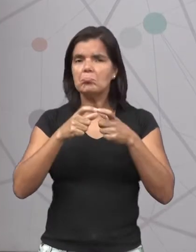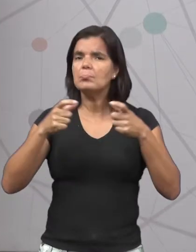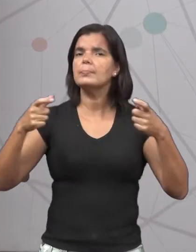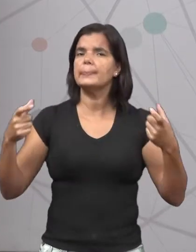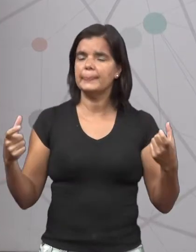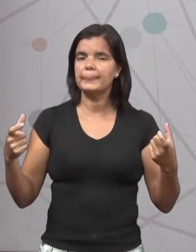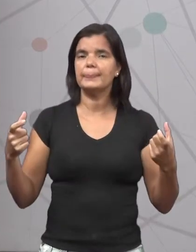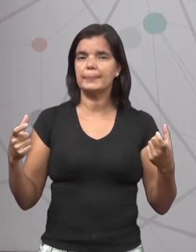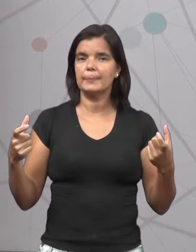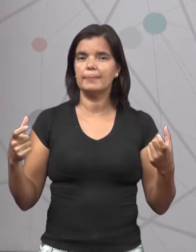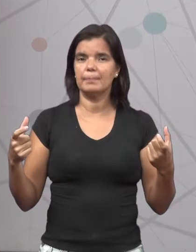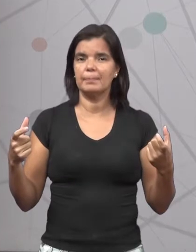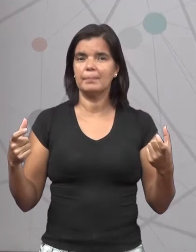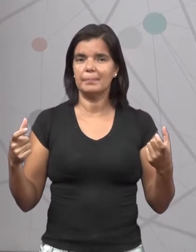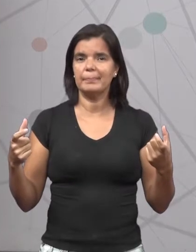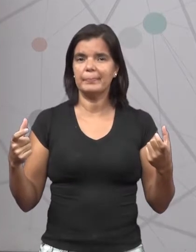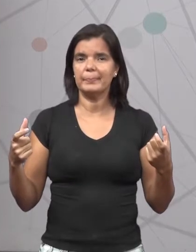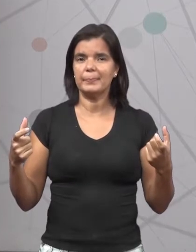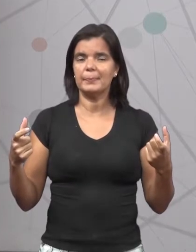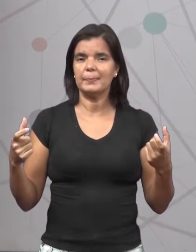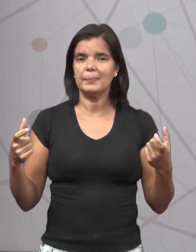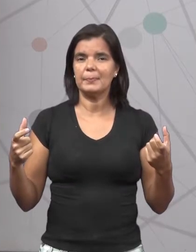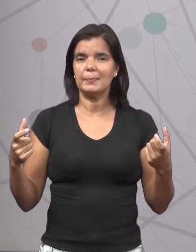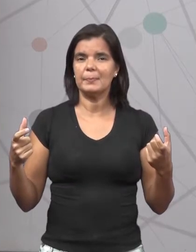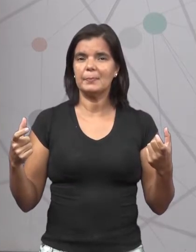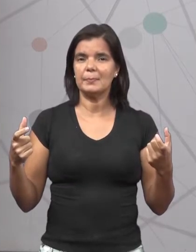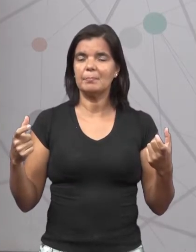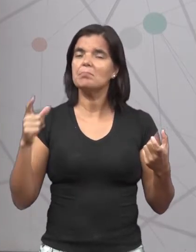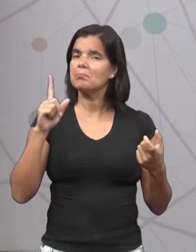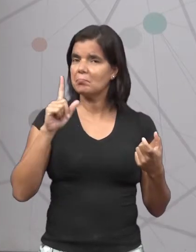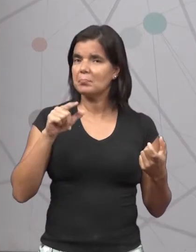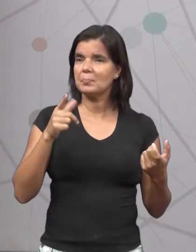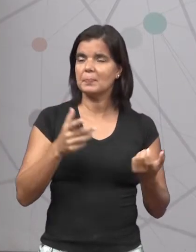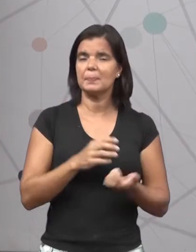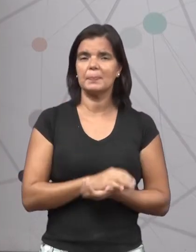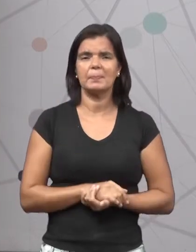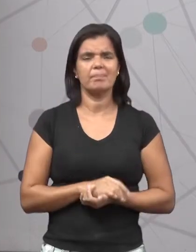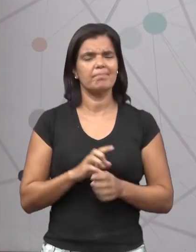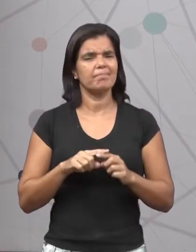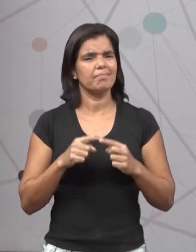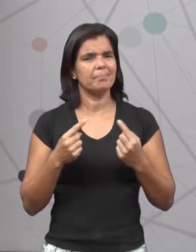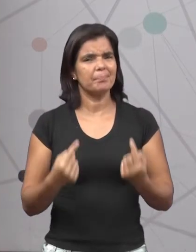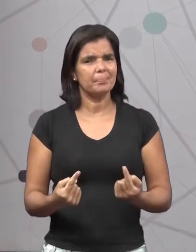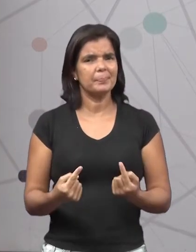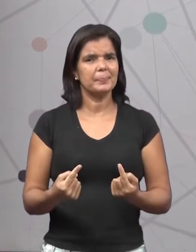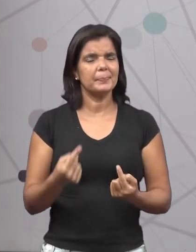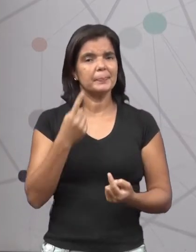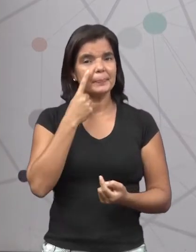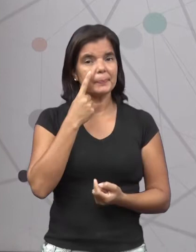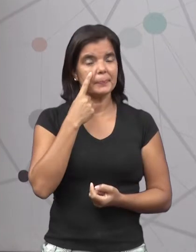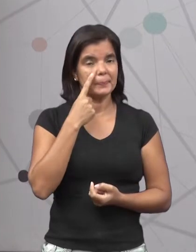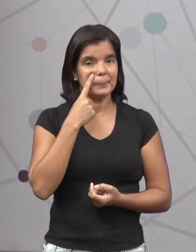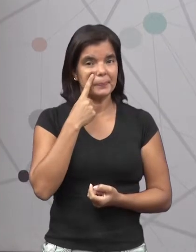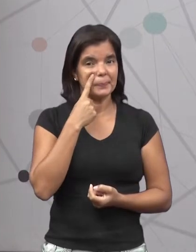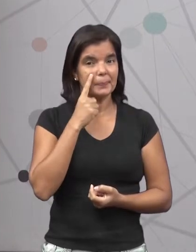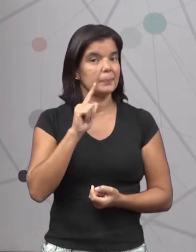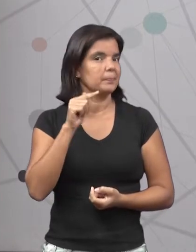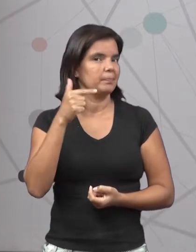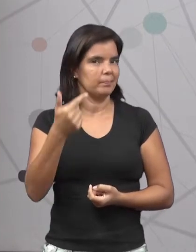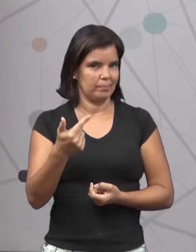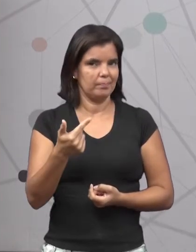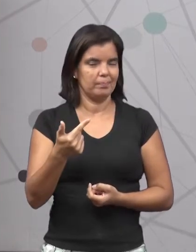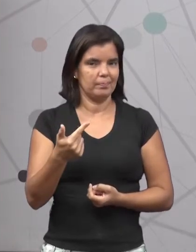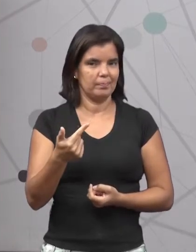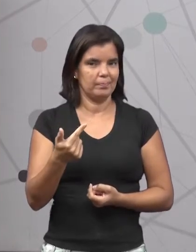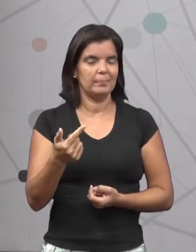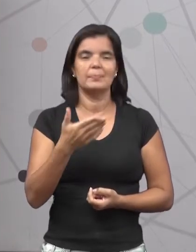medida um pouco maior, não é mesmo? Mas vamos ver se nós temos outra